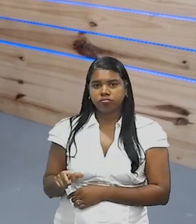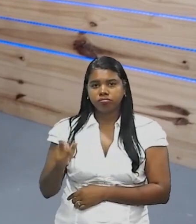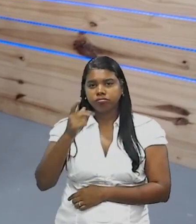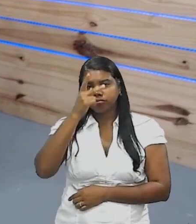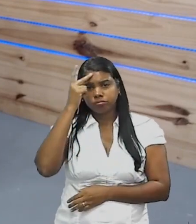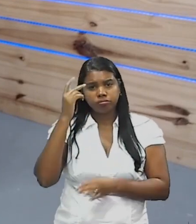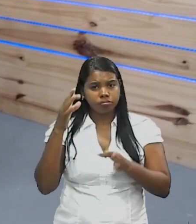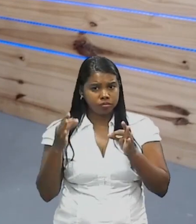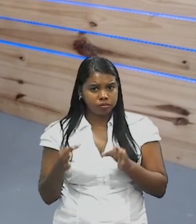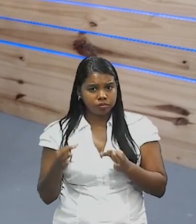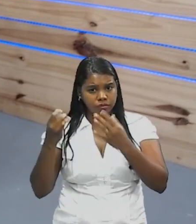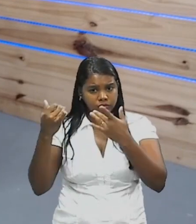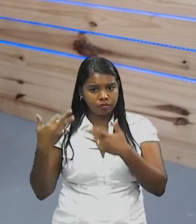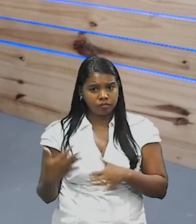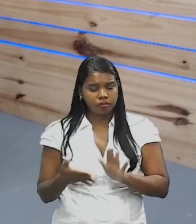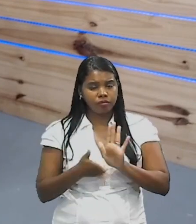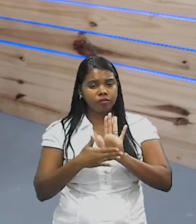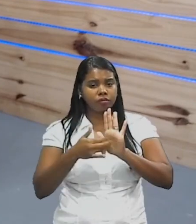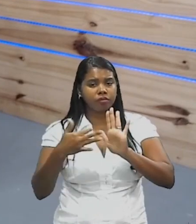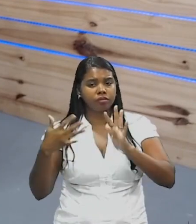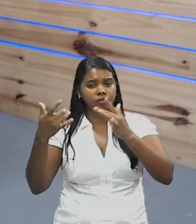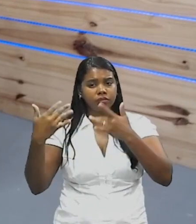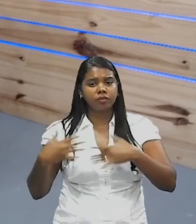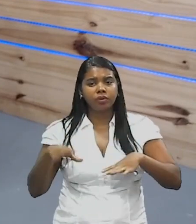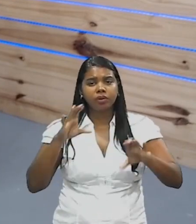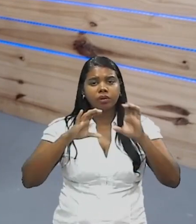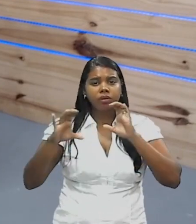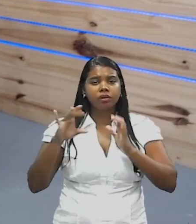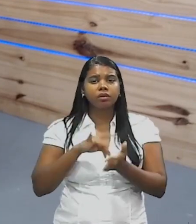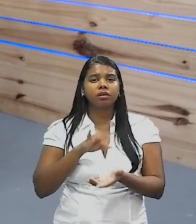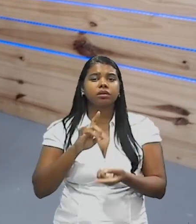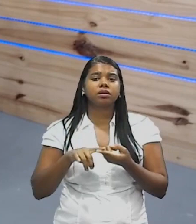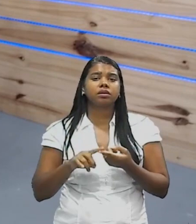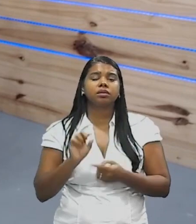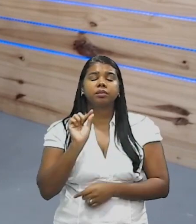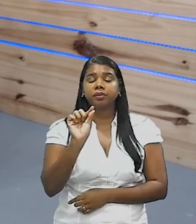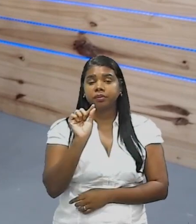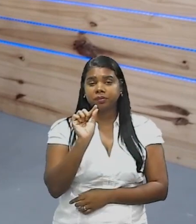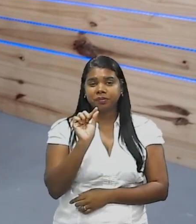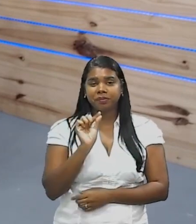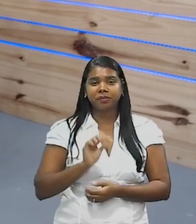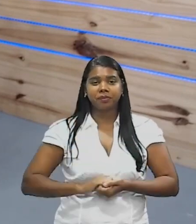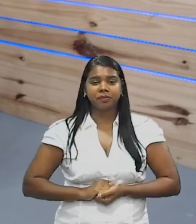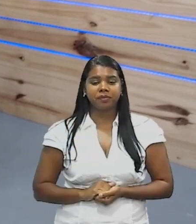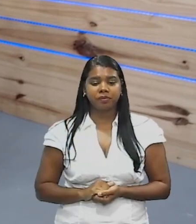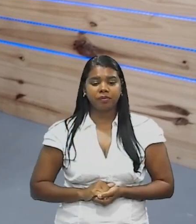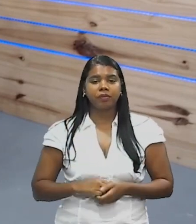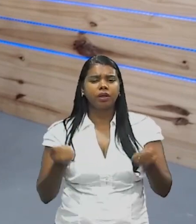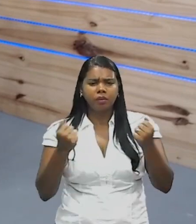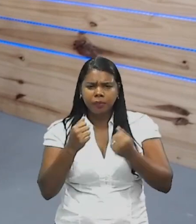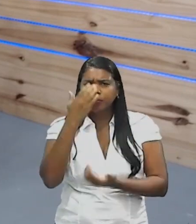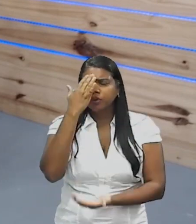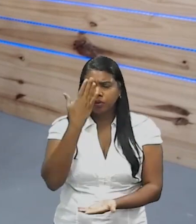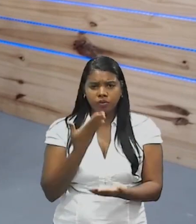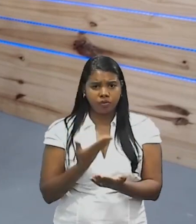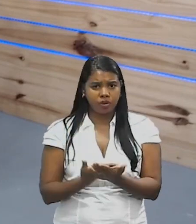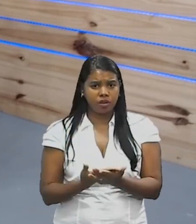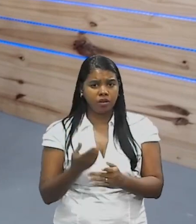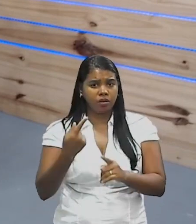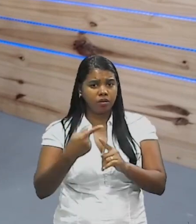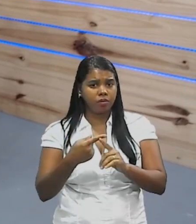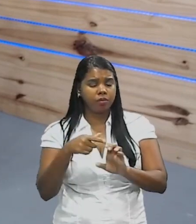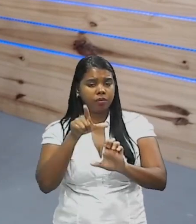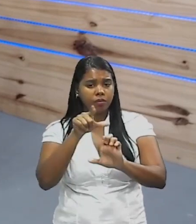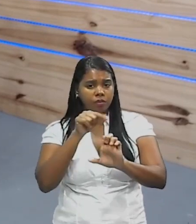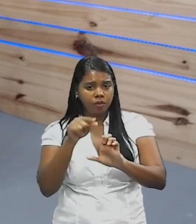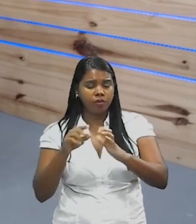certeza a Adriana vai falar com muito mais propriedade, comunicar para o cliente que pode confiar, porque a empresa trabalha